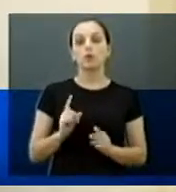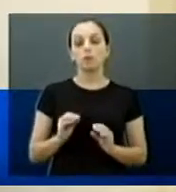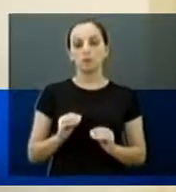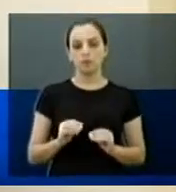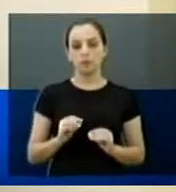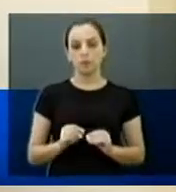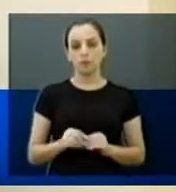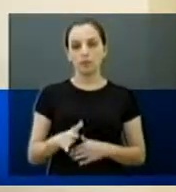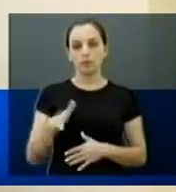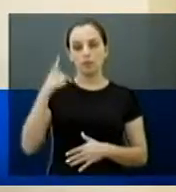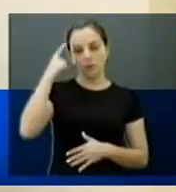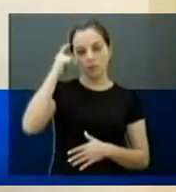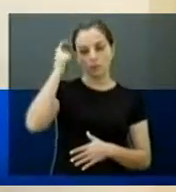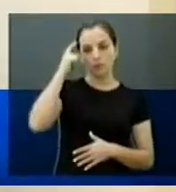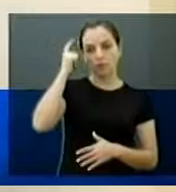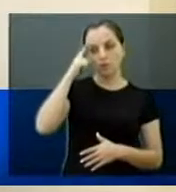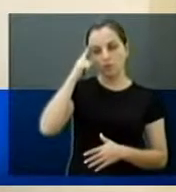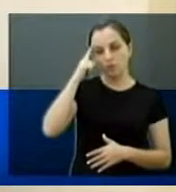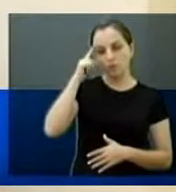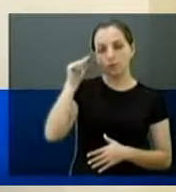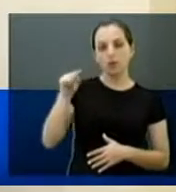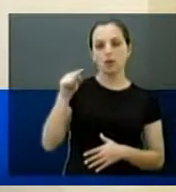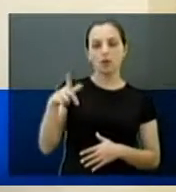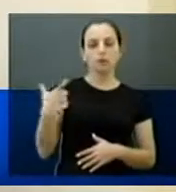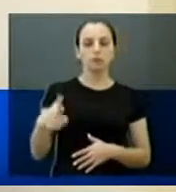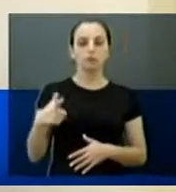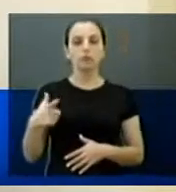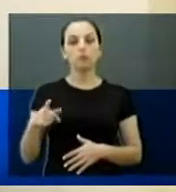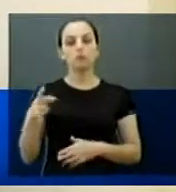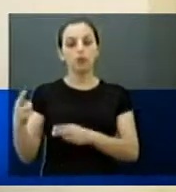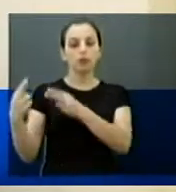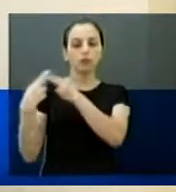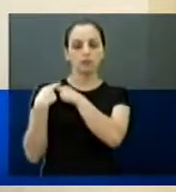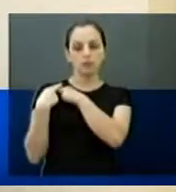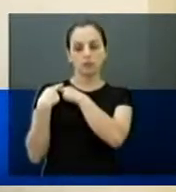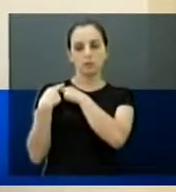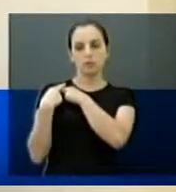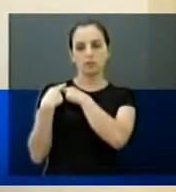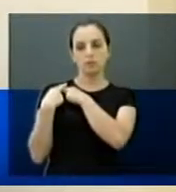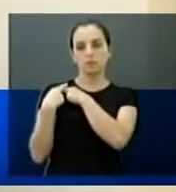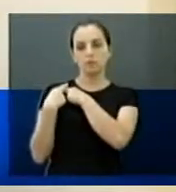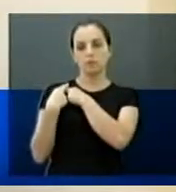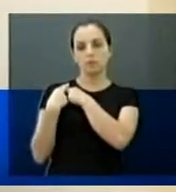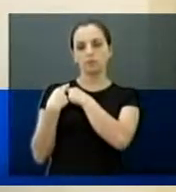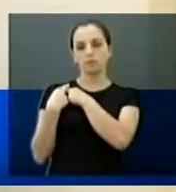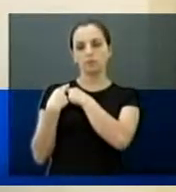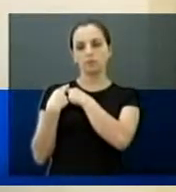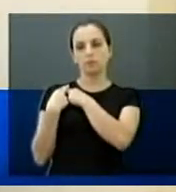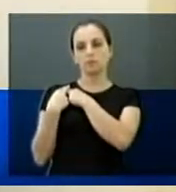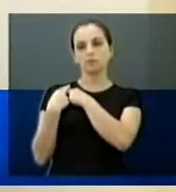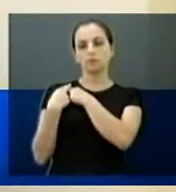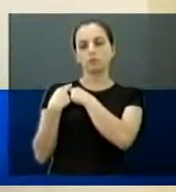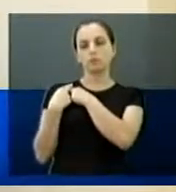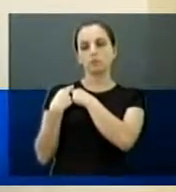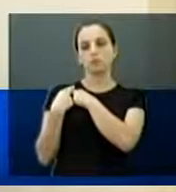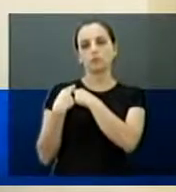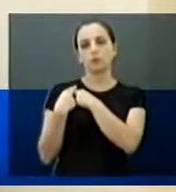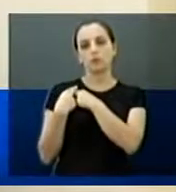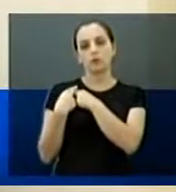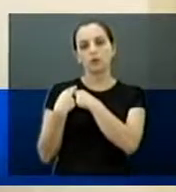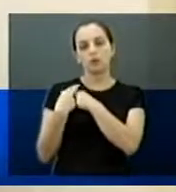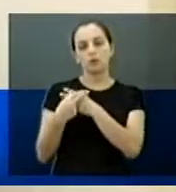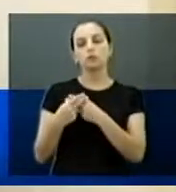ponto de vista, ela não tem nenhuma responsabilidade pelas situações